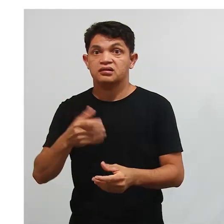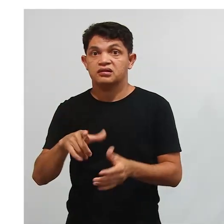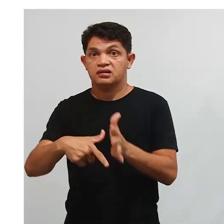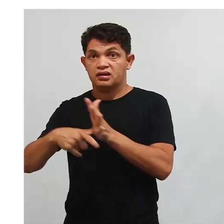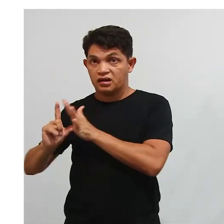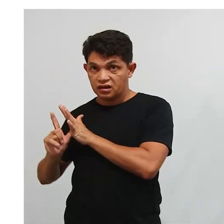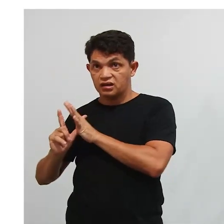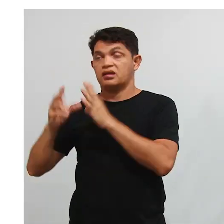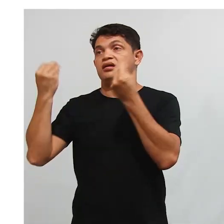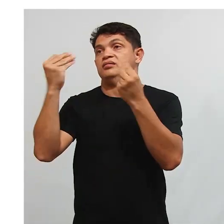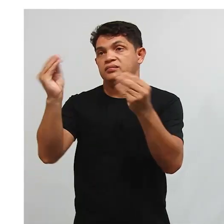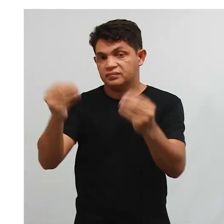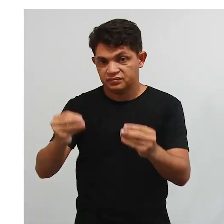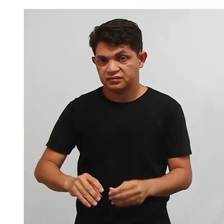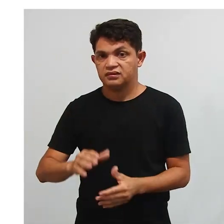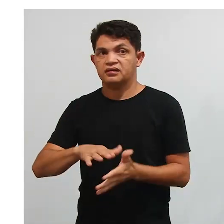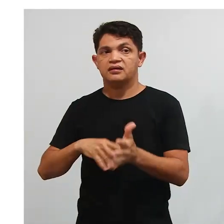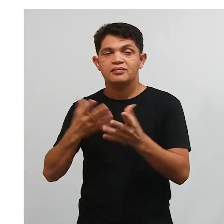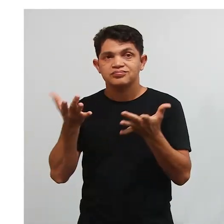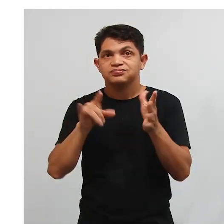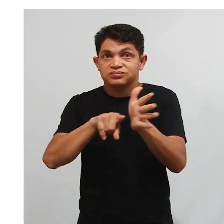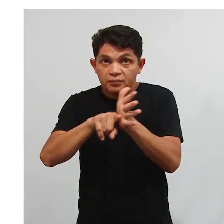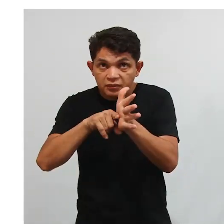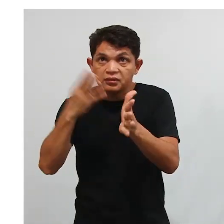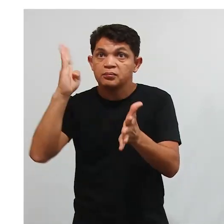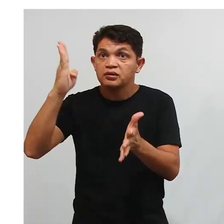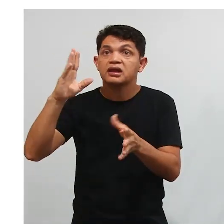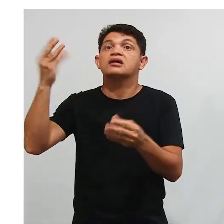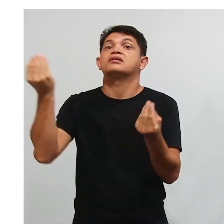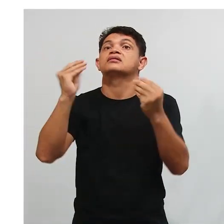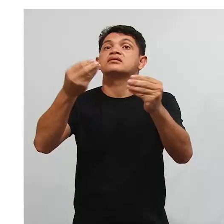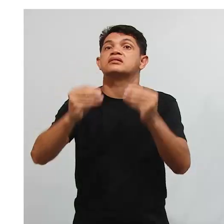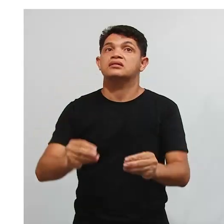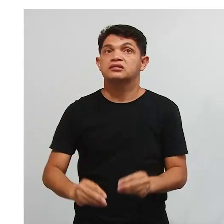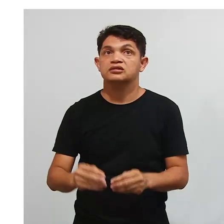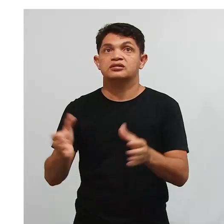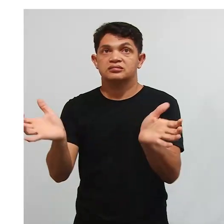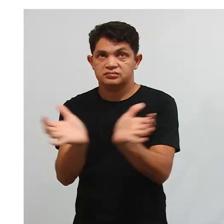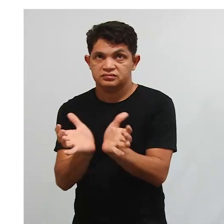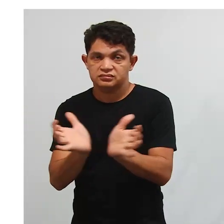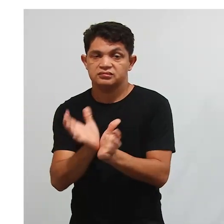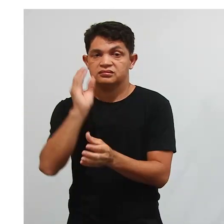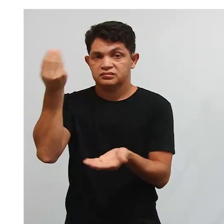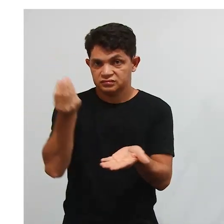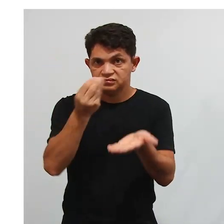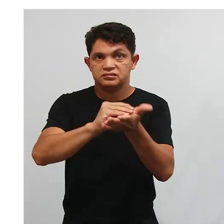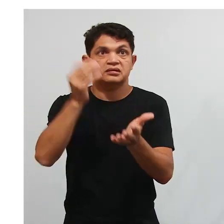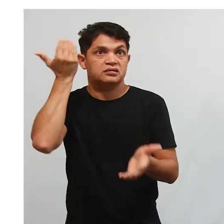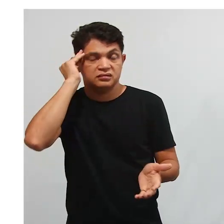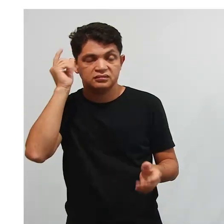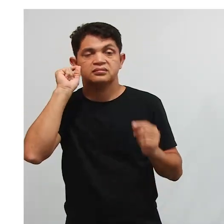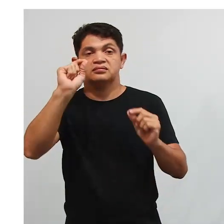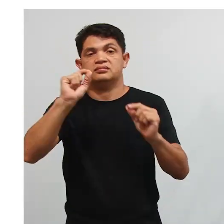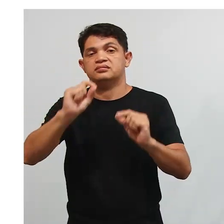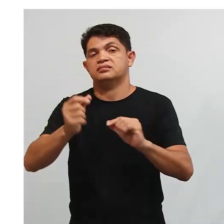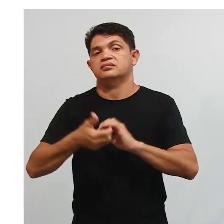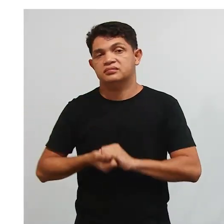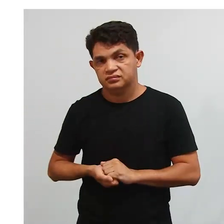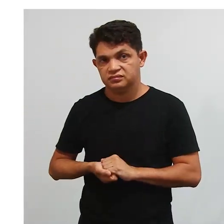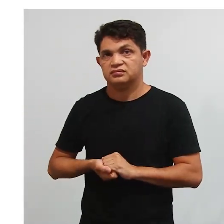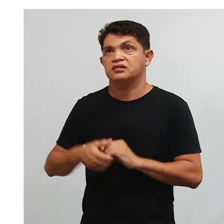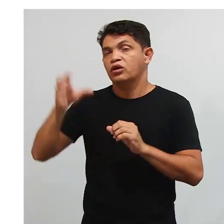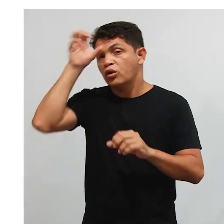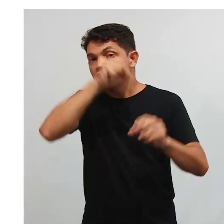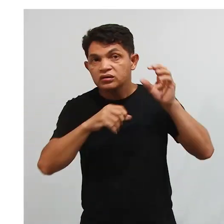pode fazer uma só exploratória ou seja fazer uma pesquisa bibliográfica sobre essa criminalidade né tentar entender o que